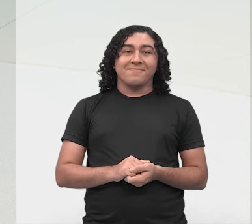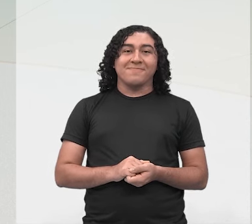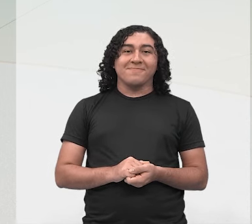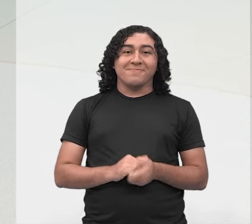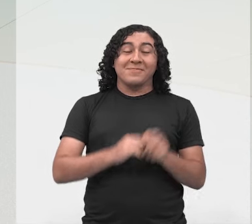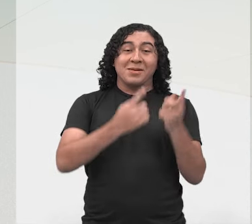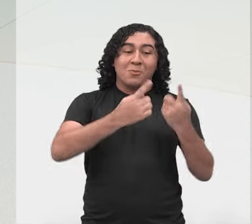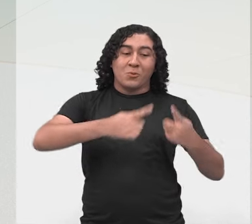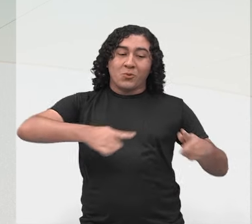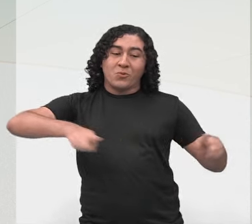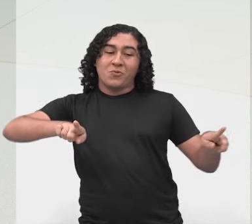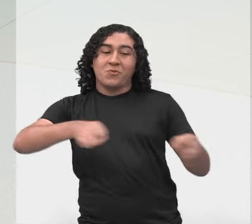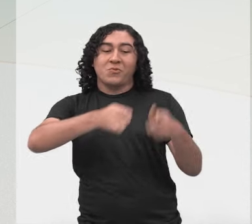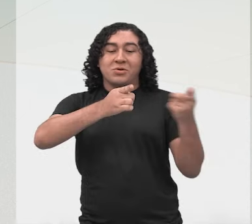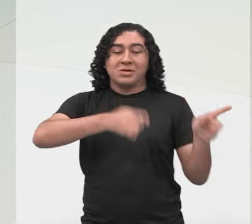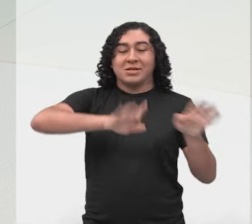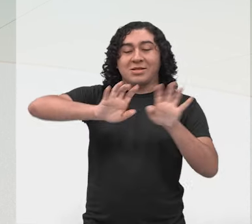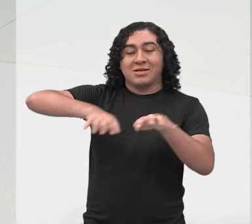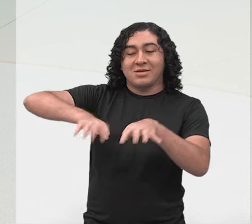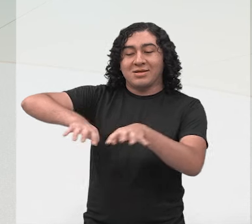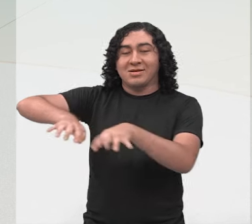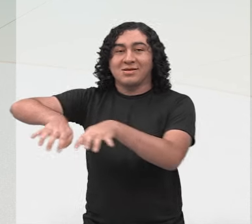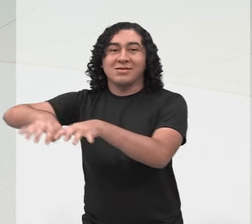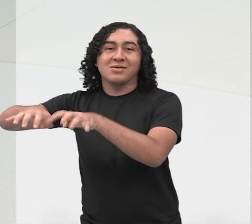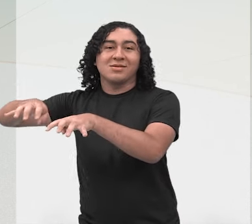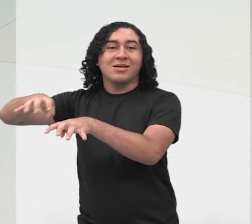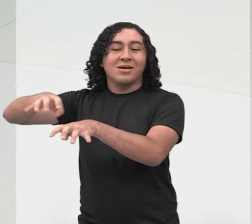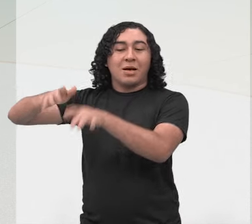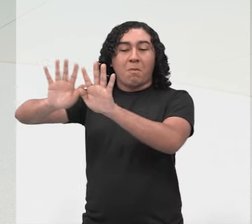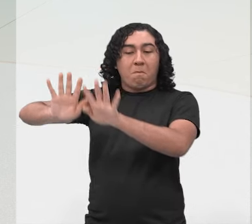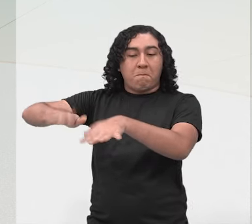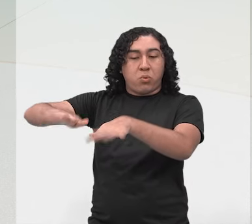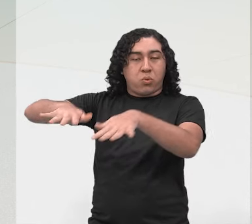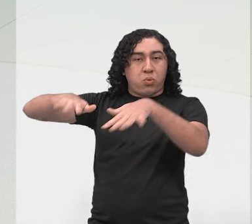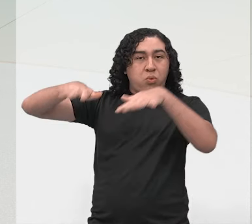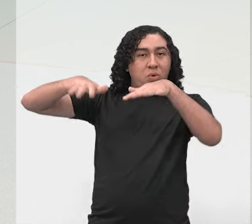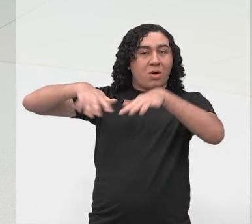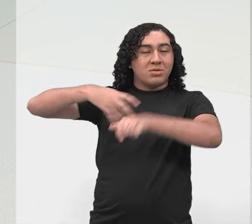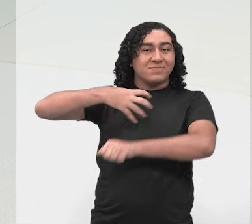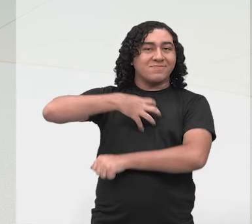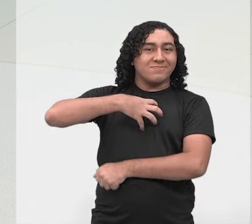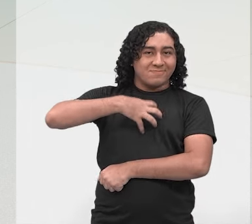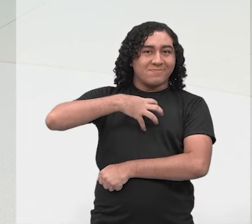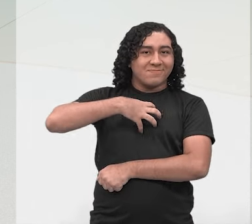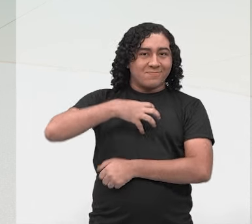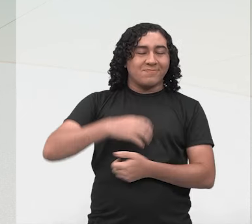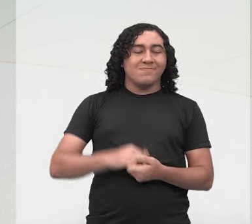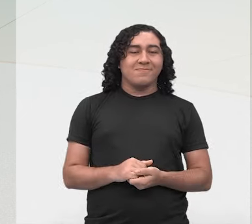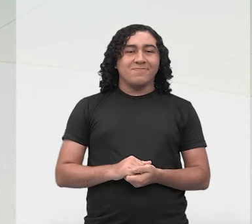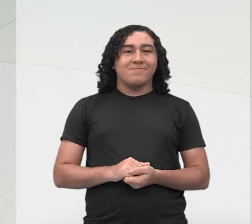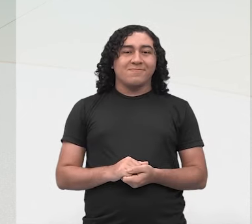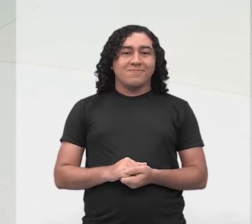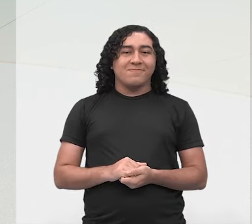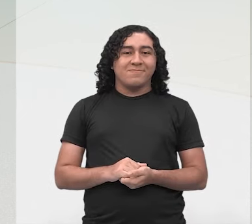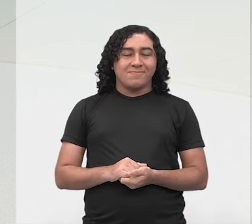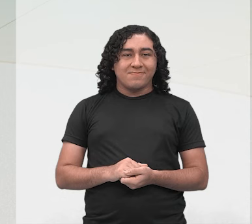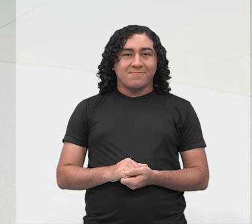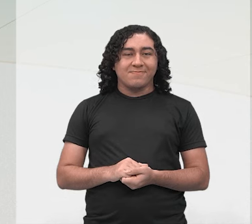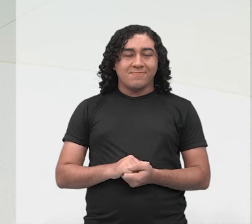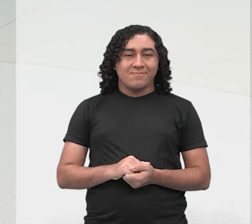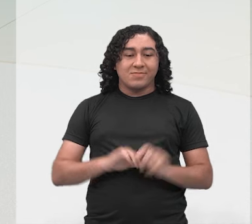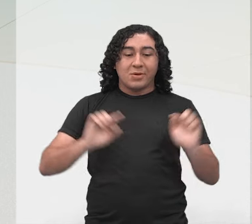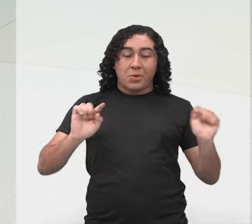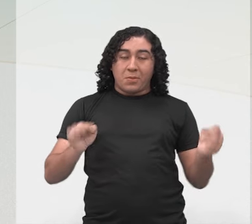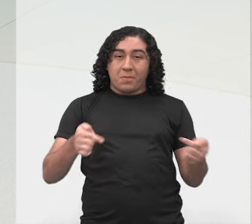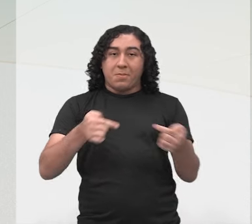os olhos e fica escutando, sentindo a música. Então, essa música era a representação daquele período que envolvia